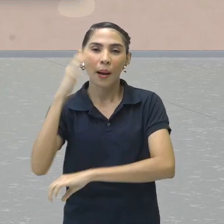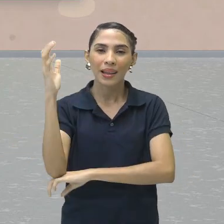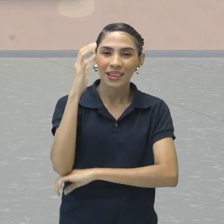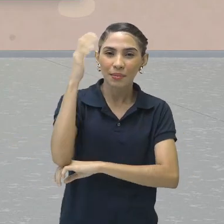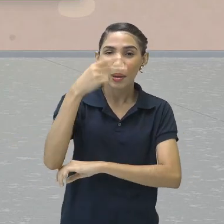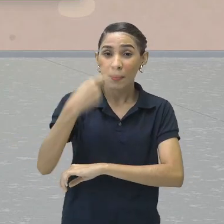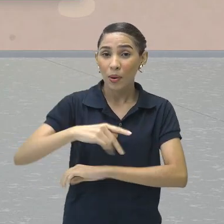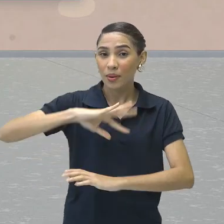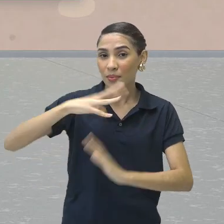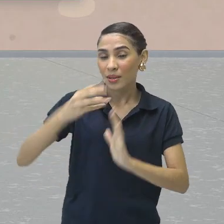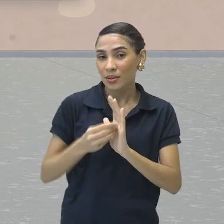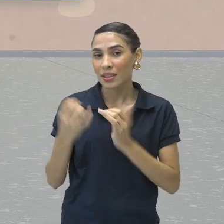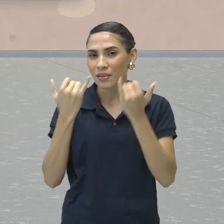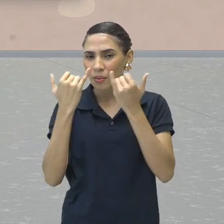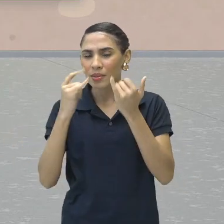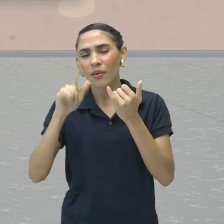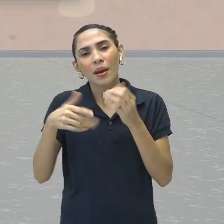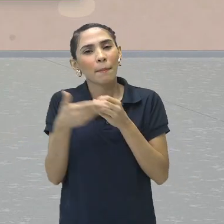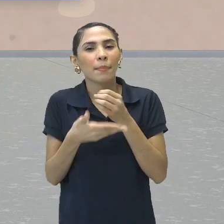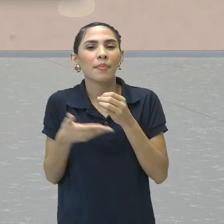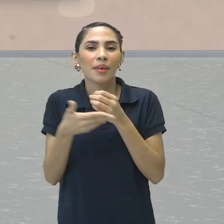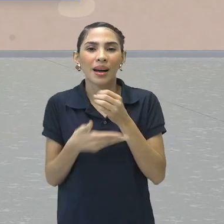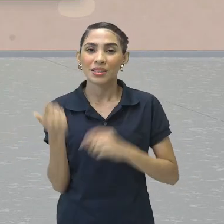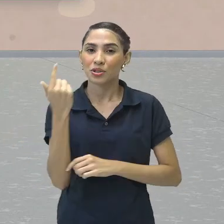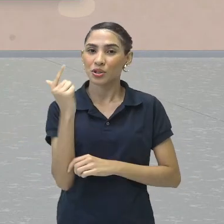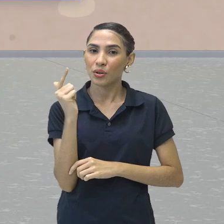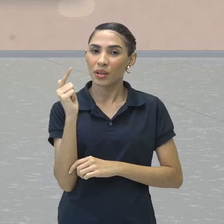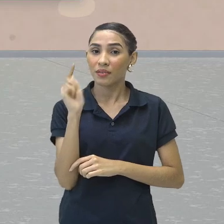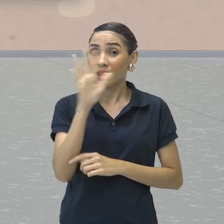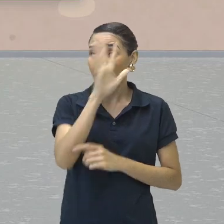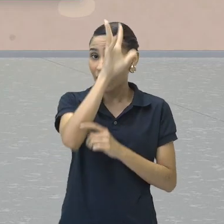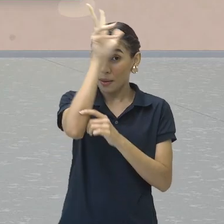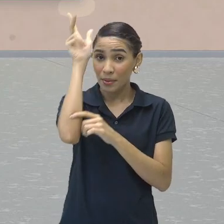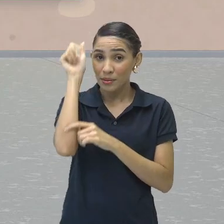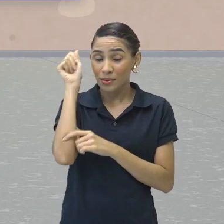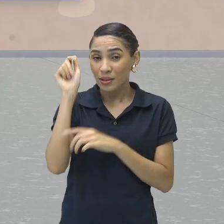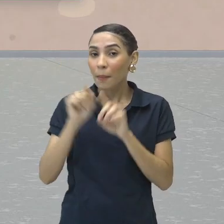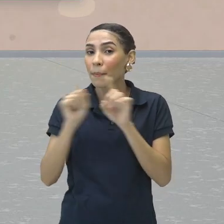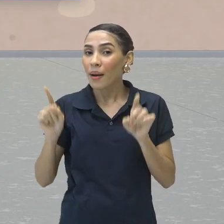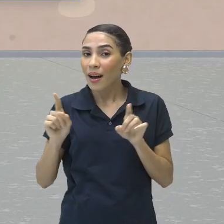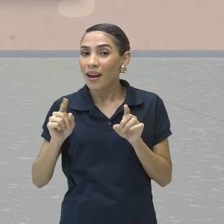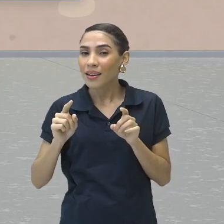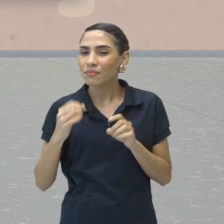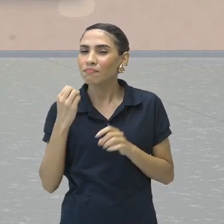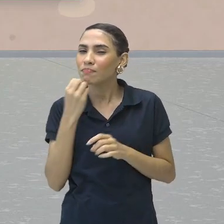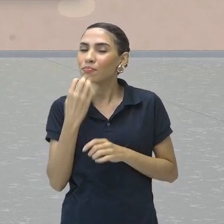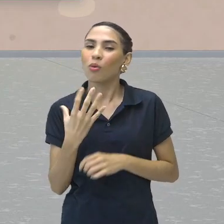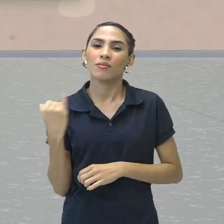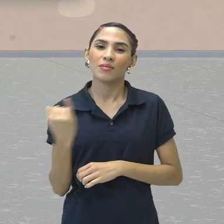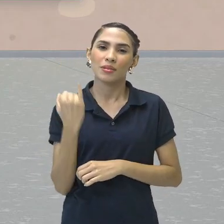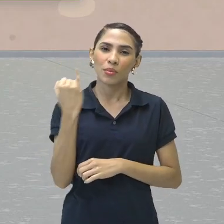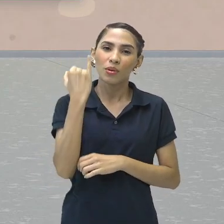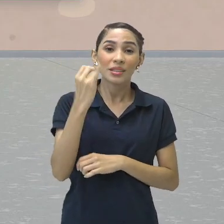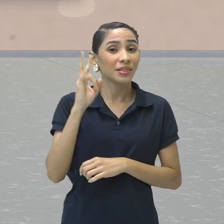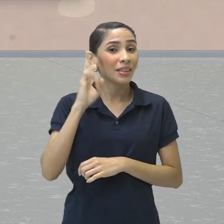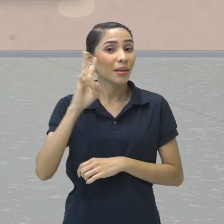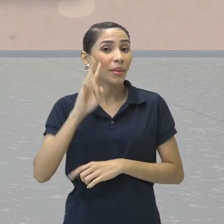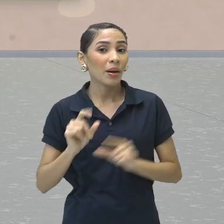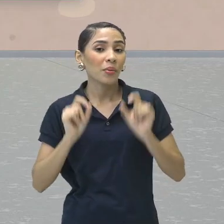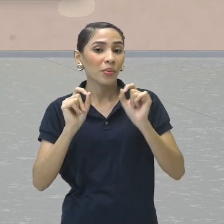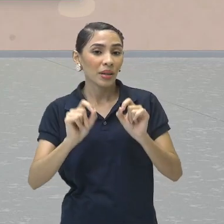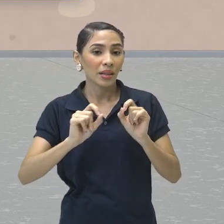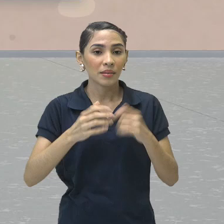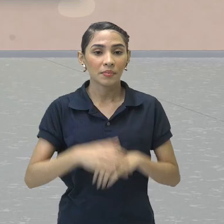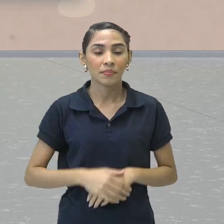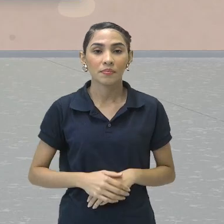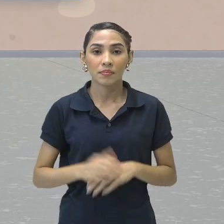essas informações elas são muito básicas, né, da geografia do Amazonas. Mas é sempre importante a gente lembrar que uma informação, quando a gente fala